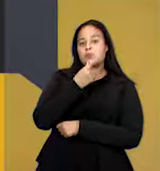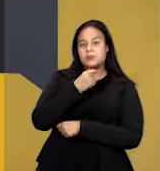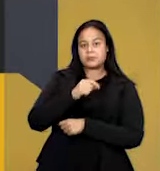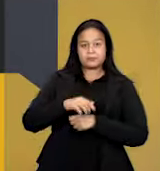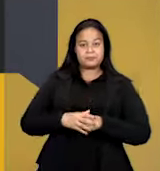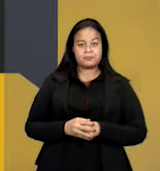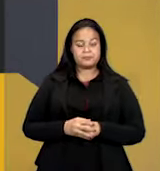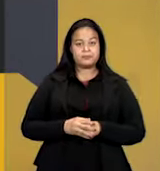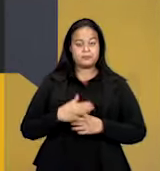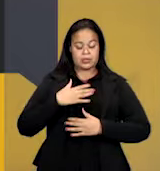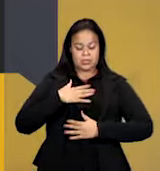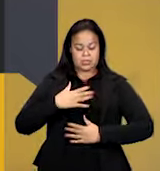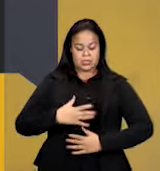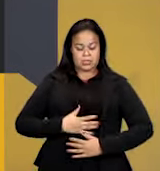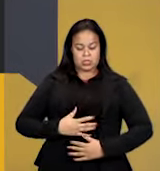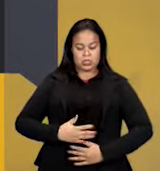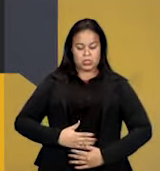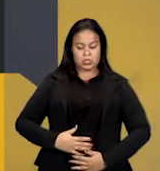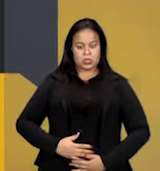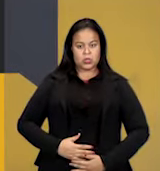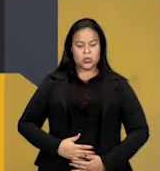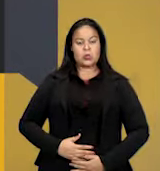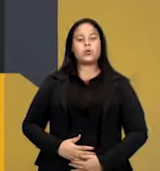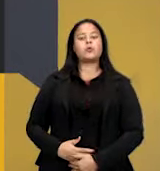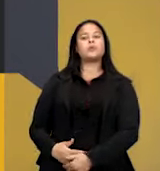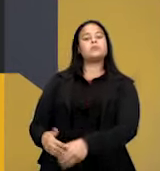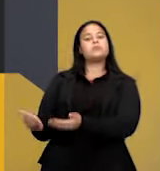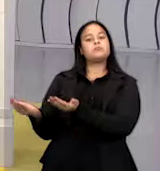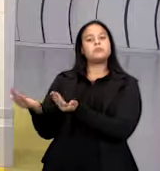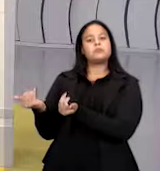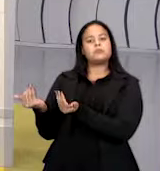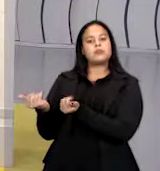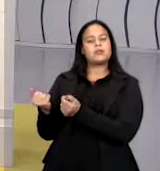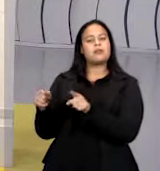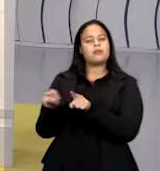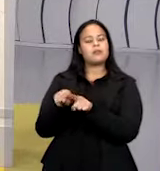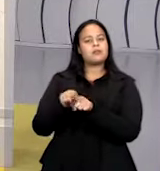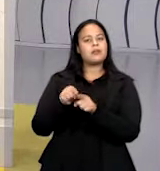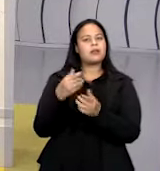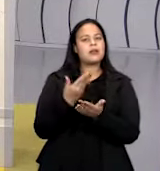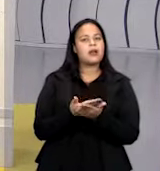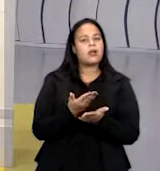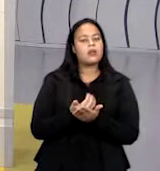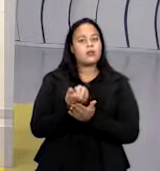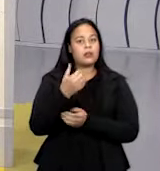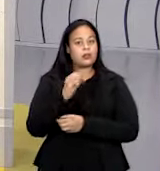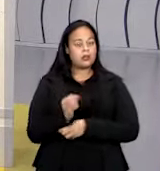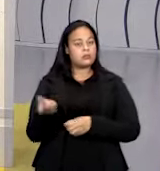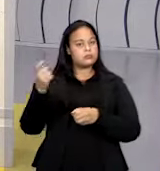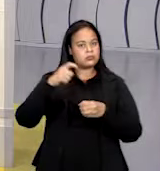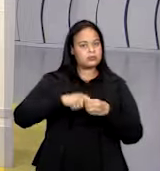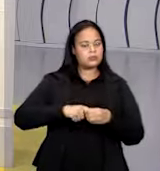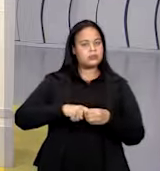e puberdade. E na aula número 10, nós vamos retomar conhecimentos.